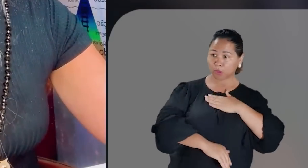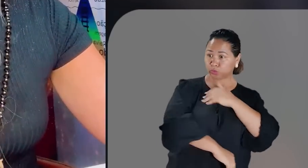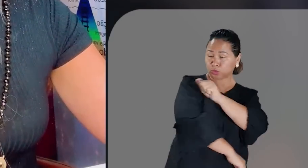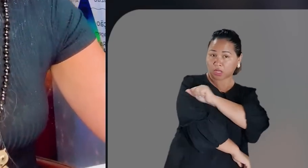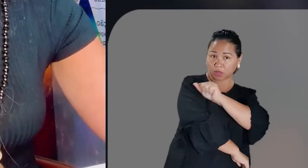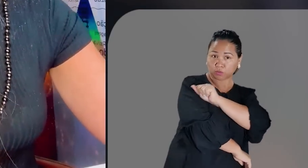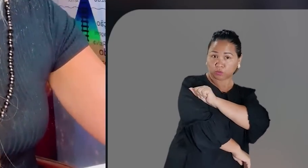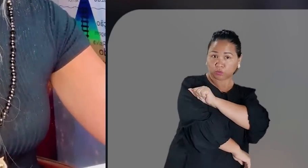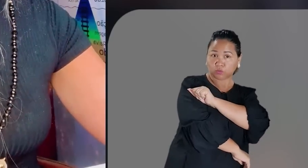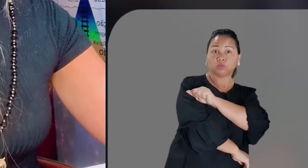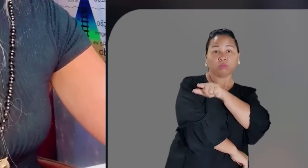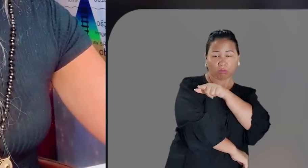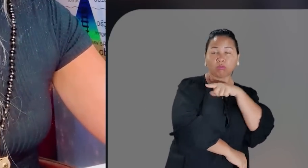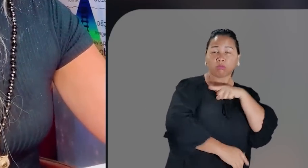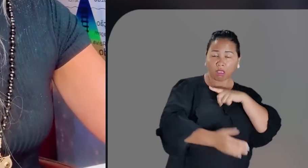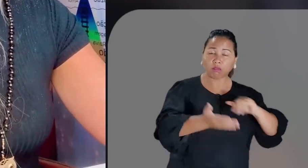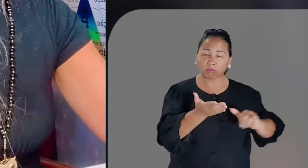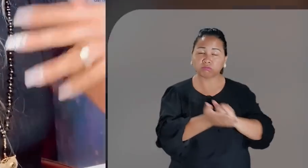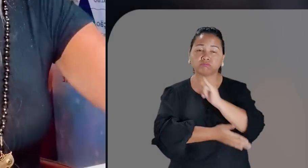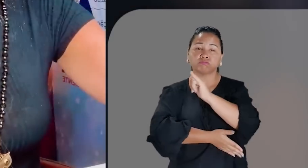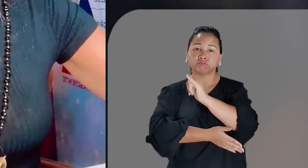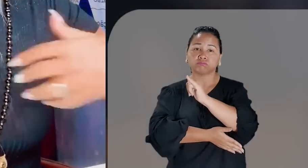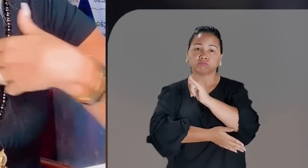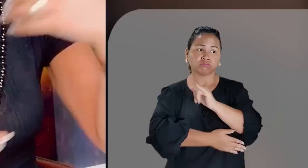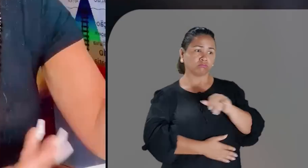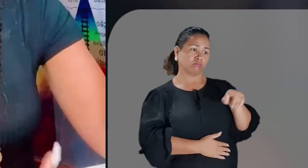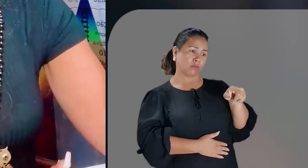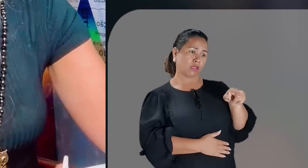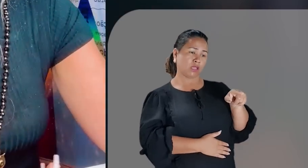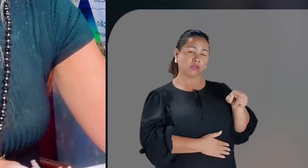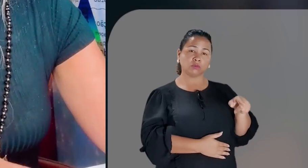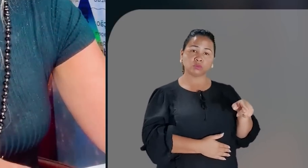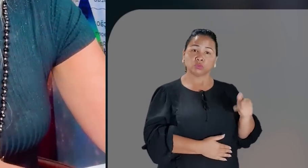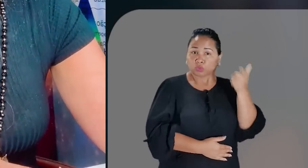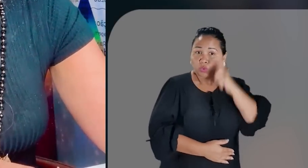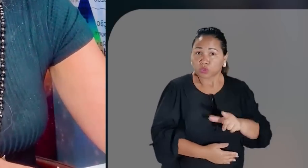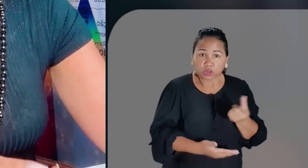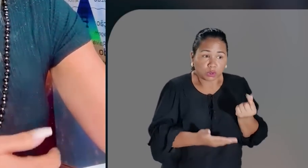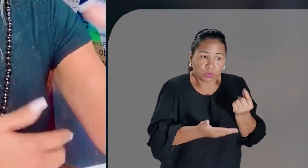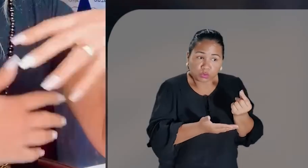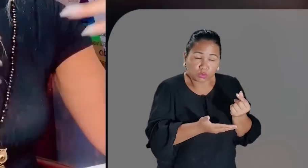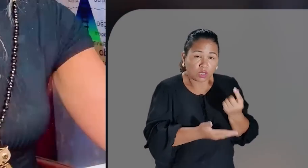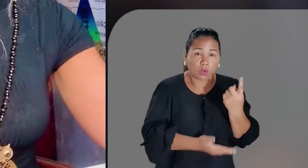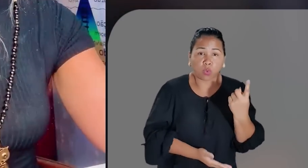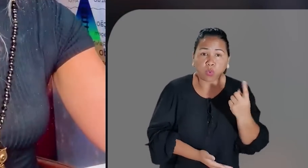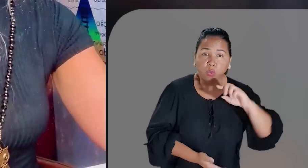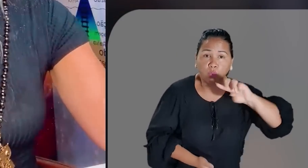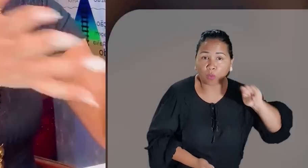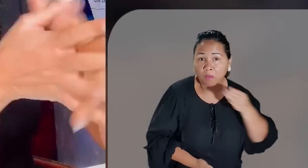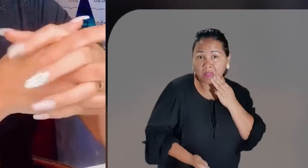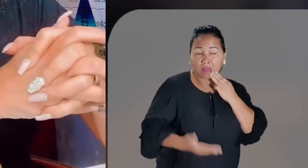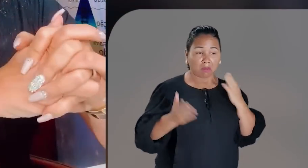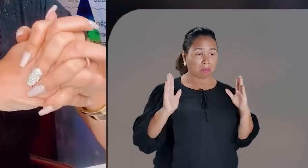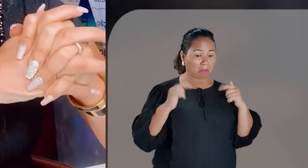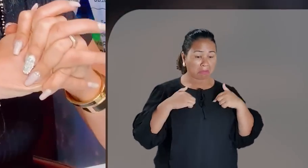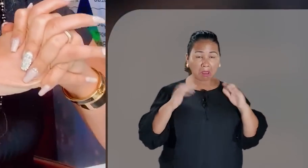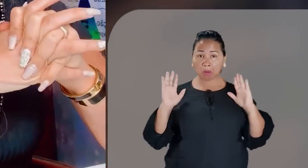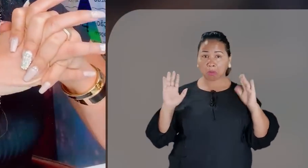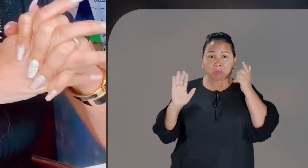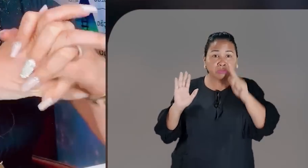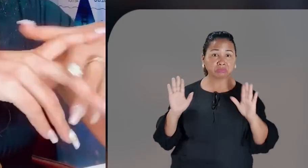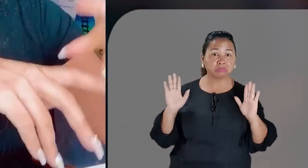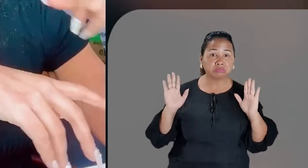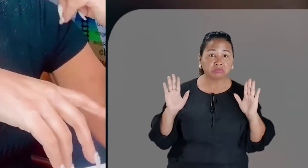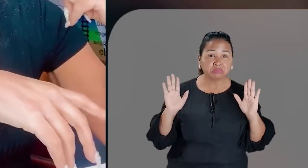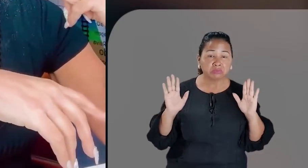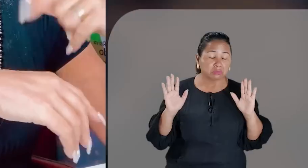meu curso. Porque é o objetivo dele. Tem tudo a ver com a vida dele, não tem com a minha. Não nesse momento, talvez daqui a um tempo eu vou querer um avião.